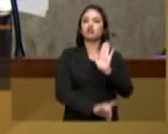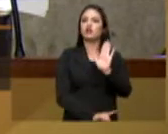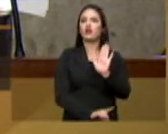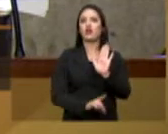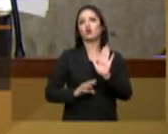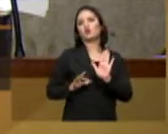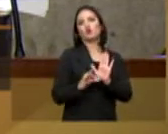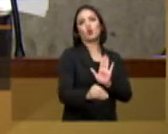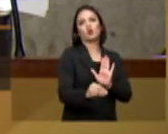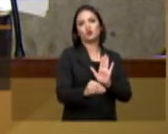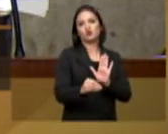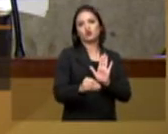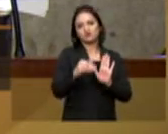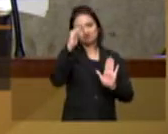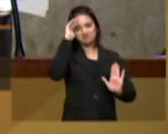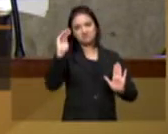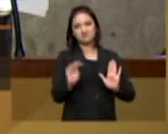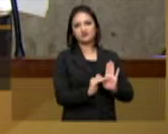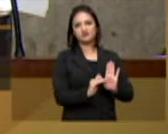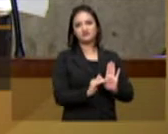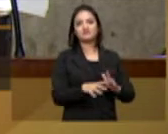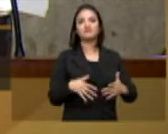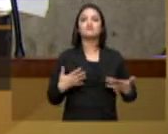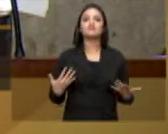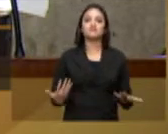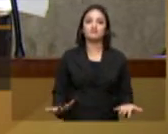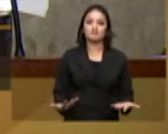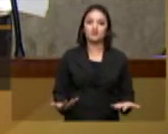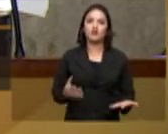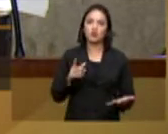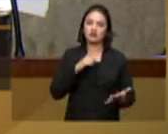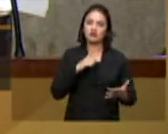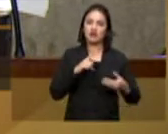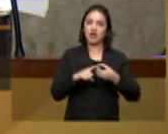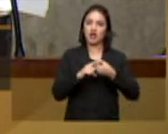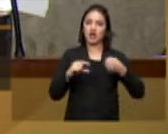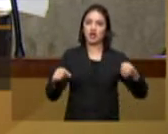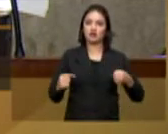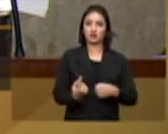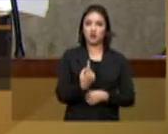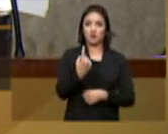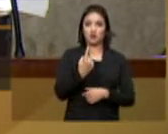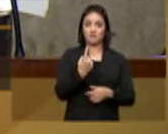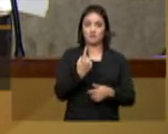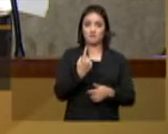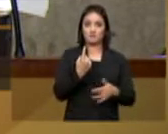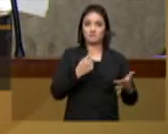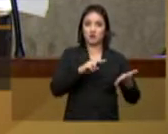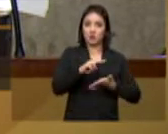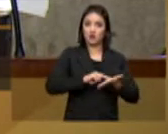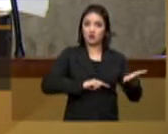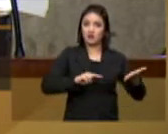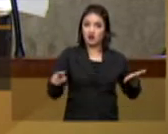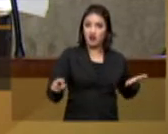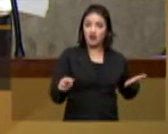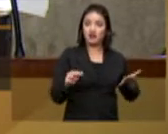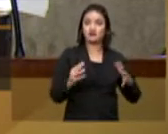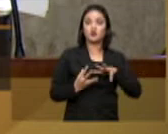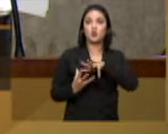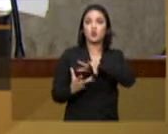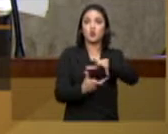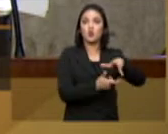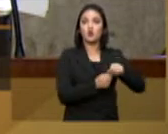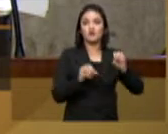direitos. É o que solenemente estampa o artigo 1º da Declaração Universal das